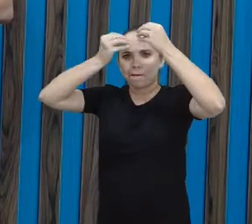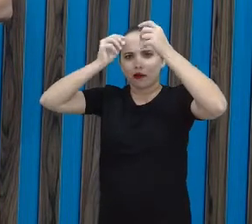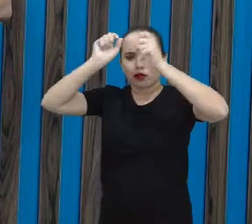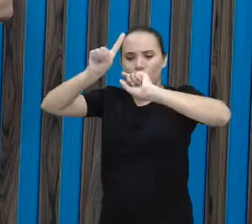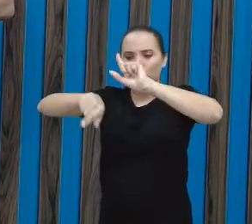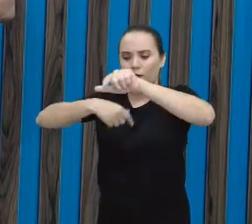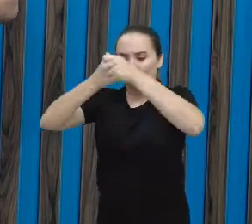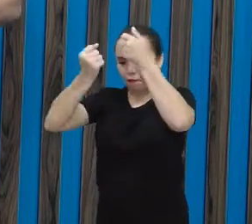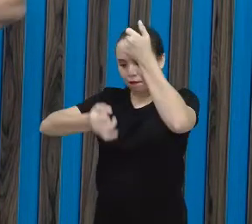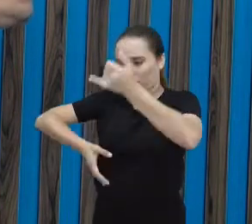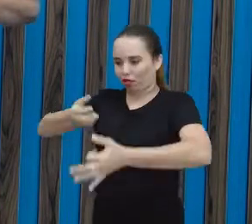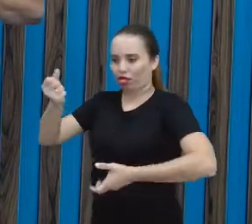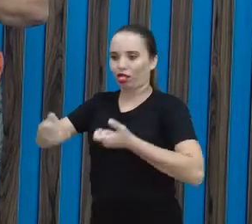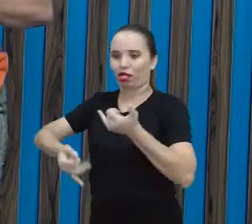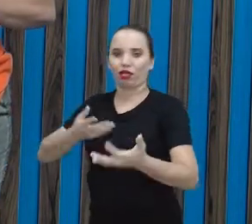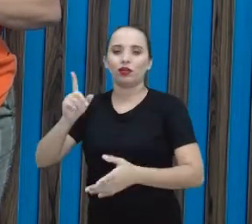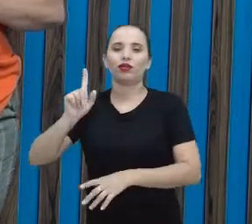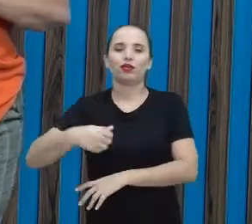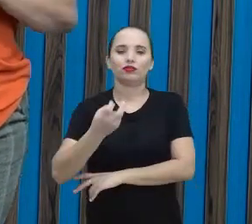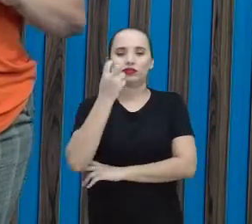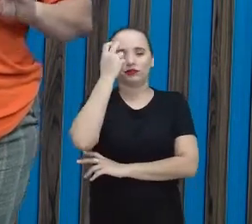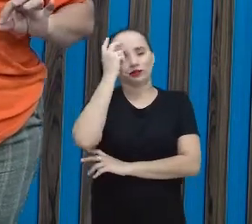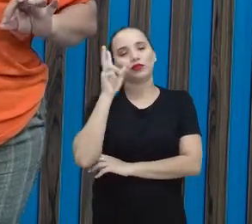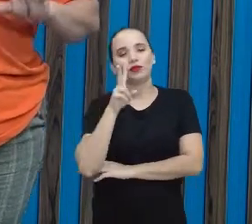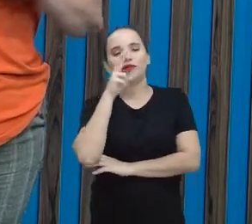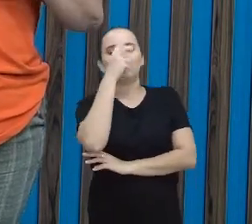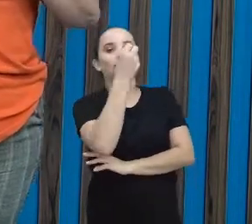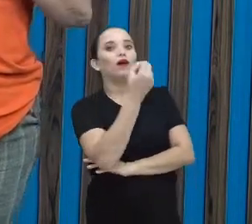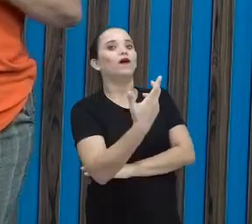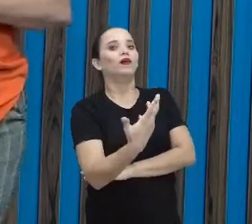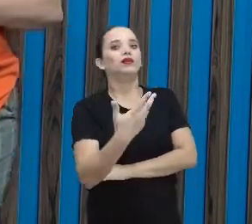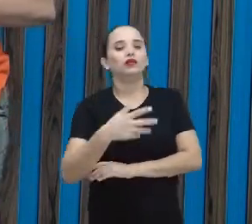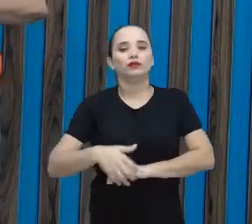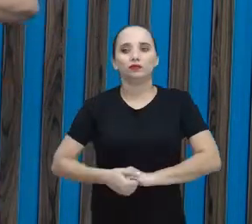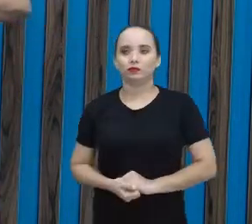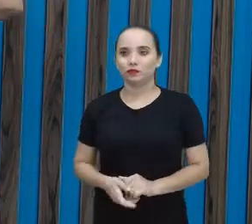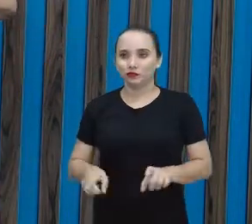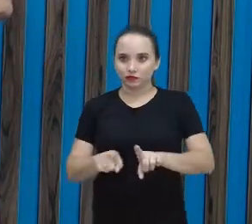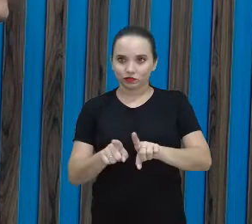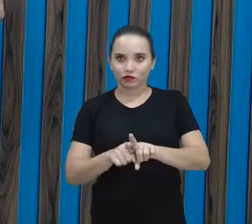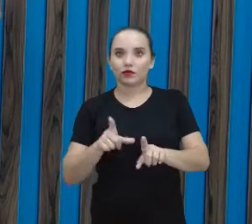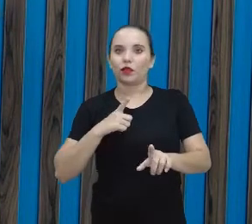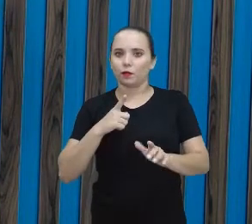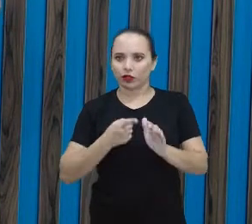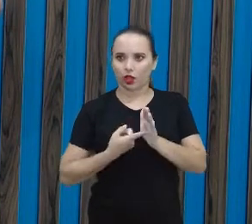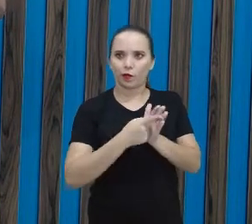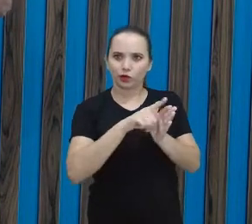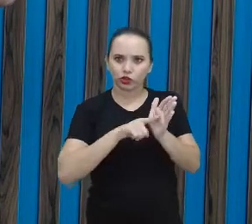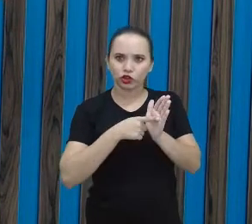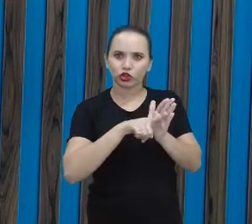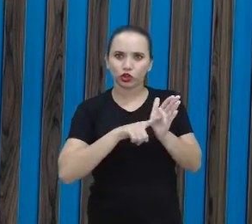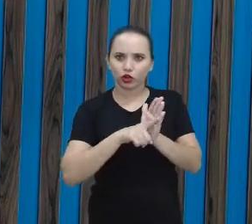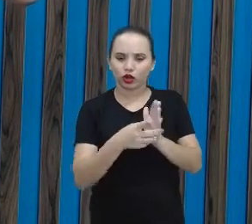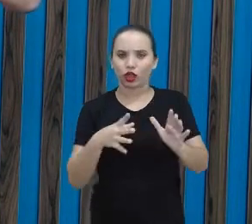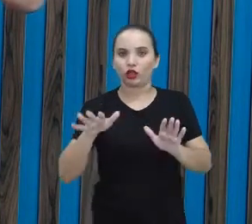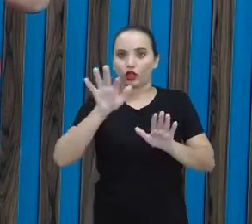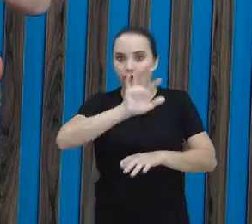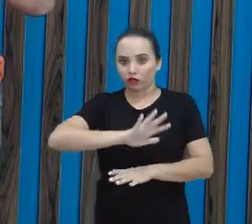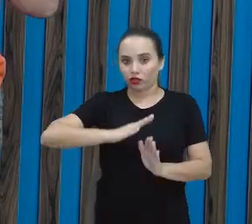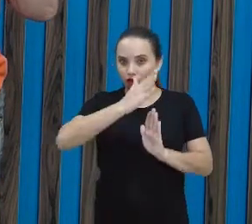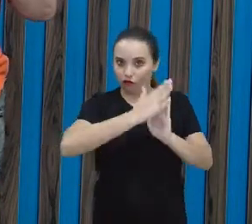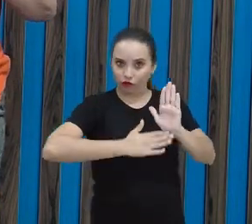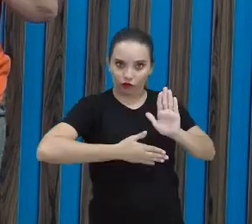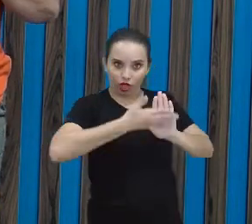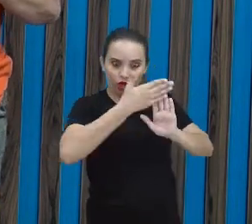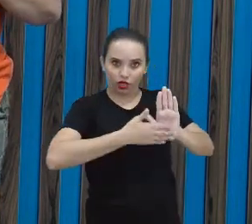imaginário muito forte. E vocês observam que o cordel tem também uma xilogravura na capa, porque no passado não se